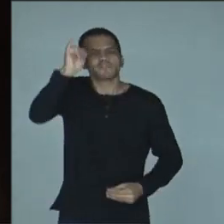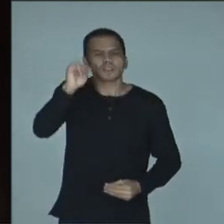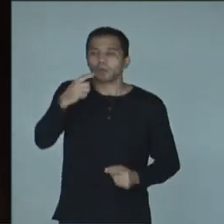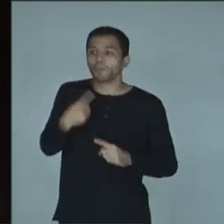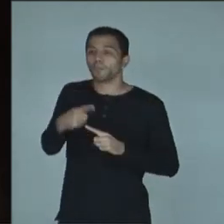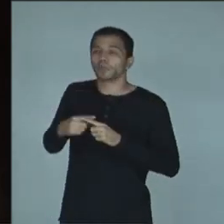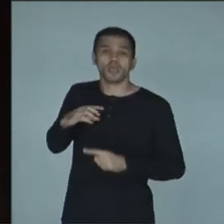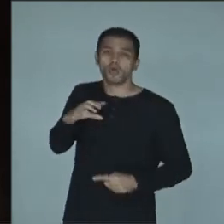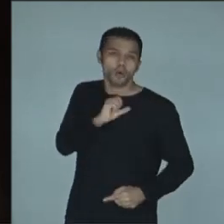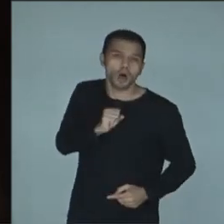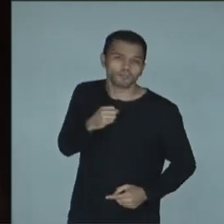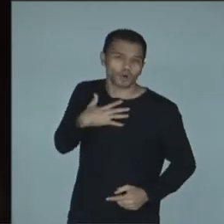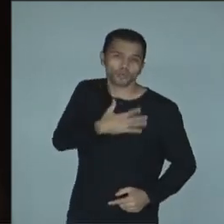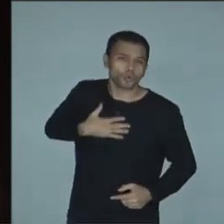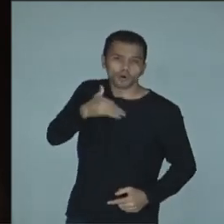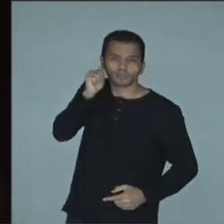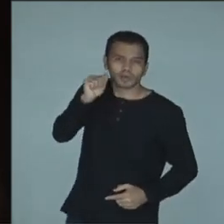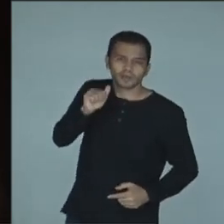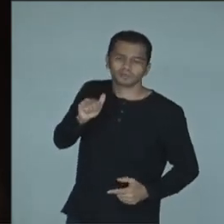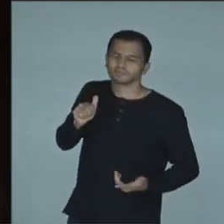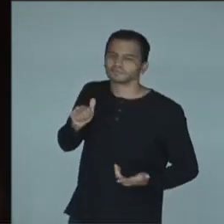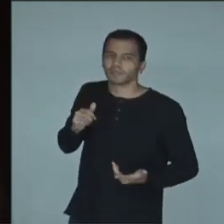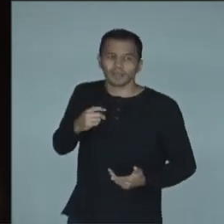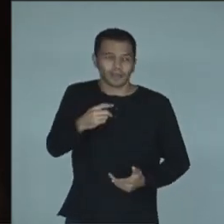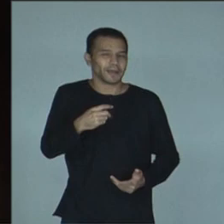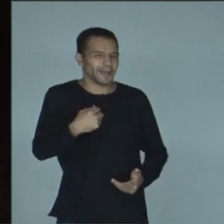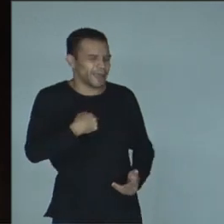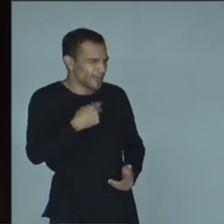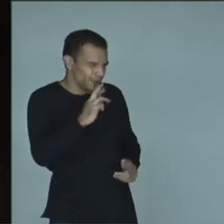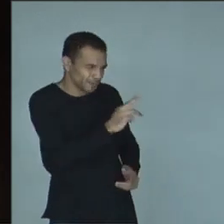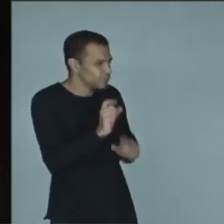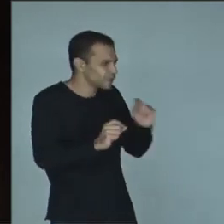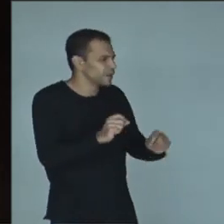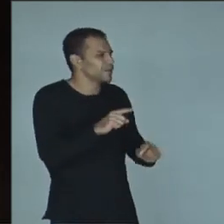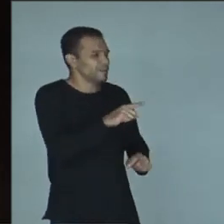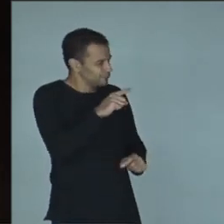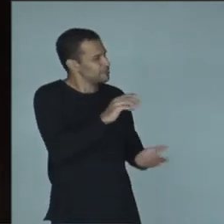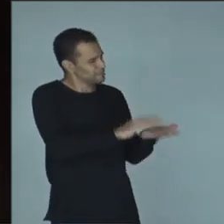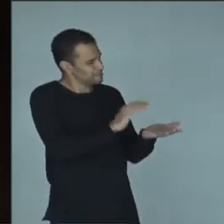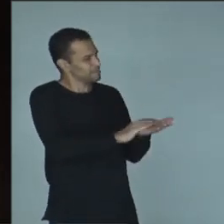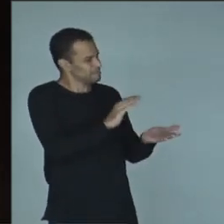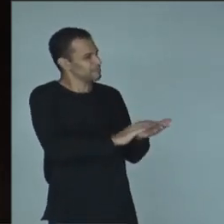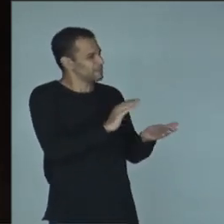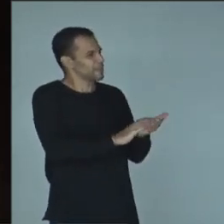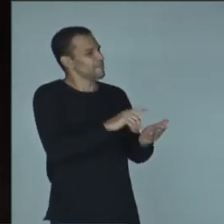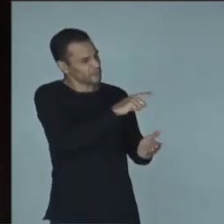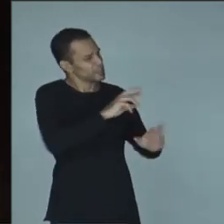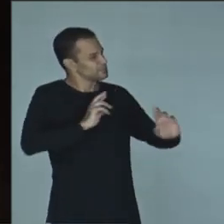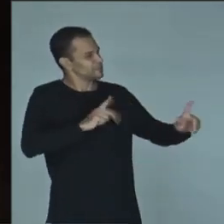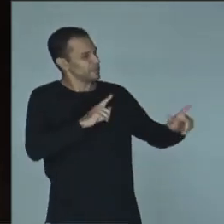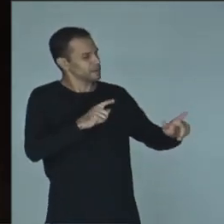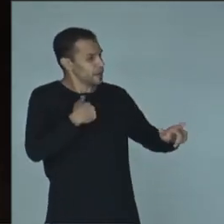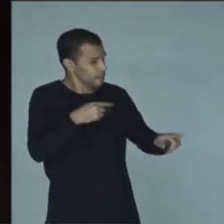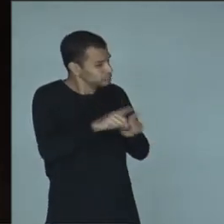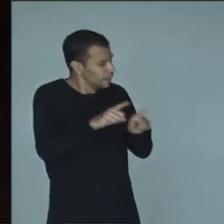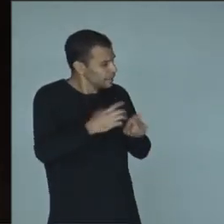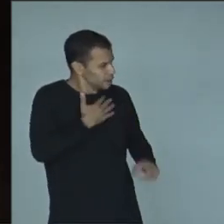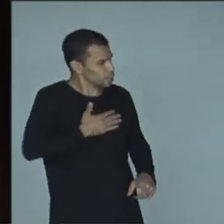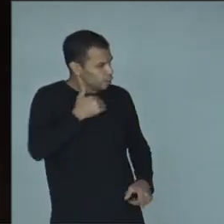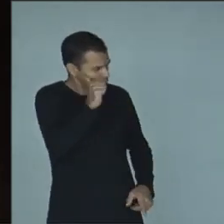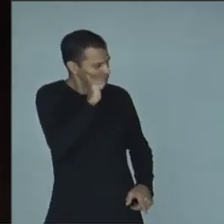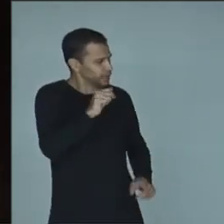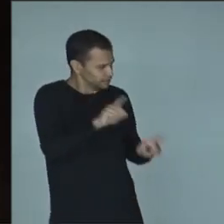falei é só você que gosta mas ninguém se você é o cara hein o testosterona dessa Ei acorda